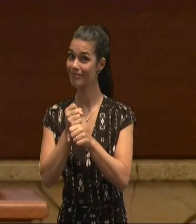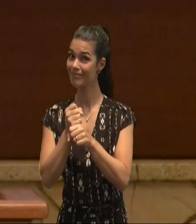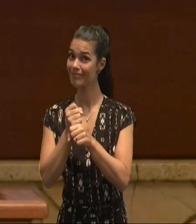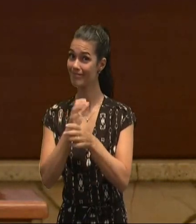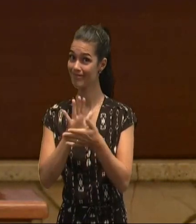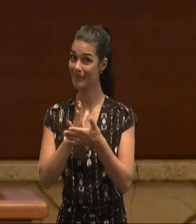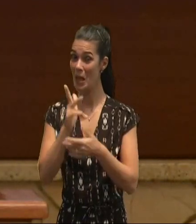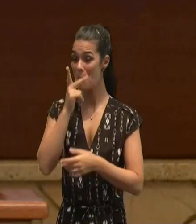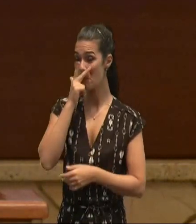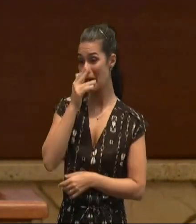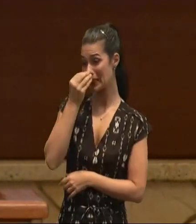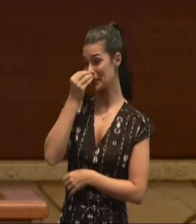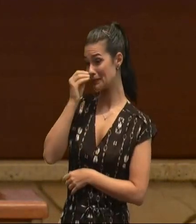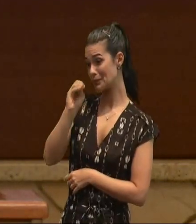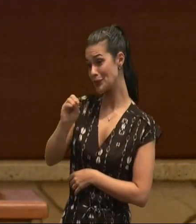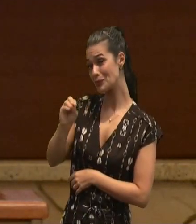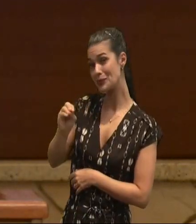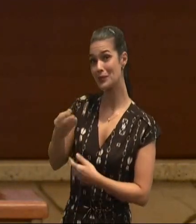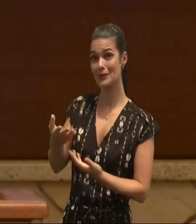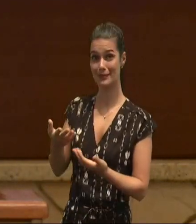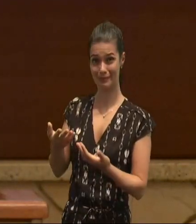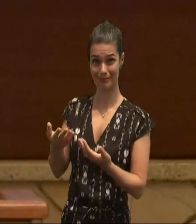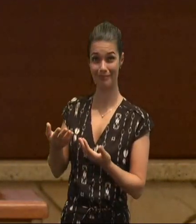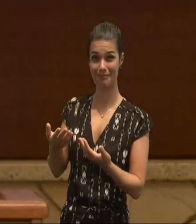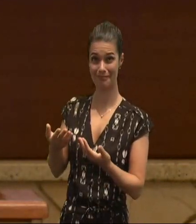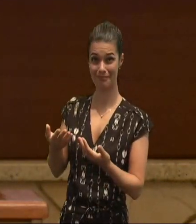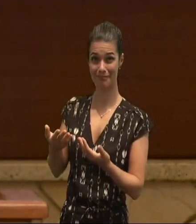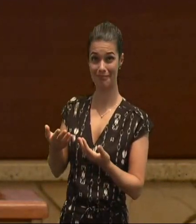e desprezada.